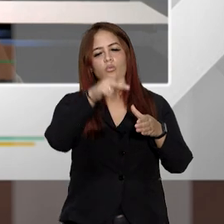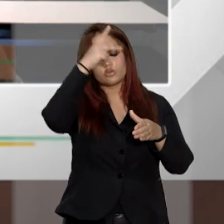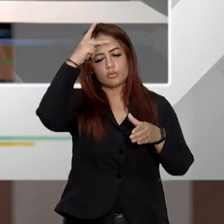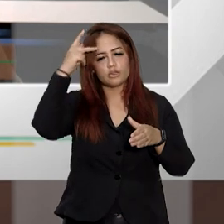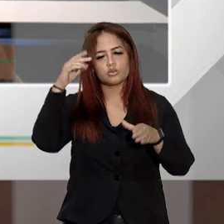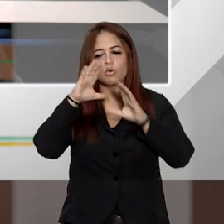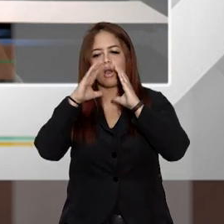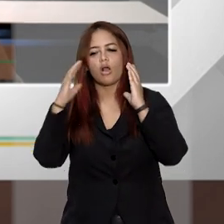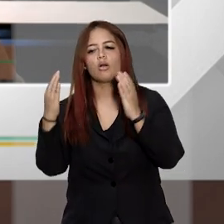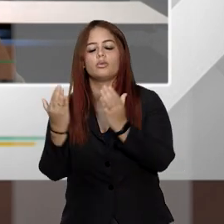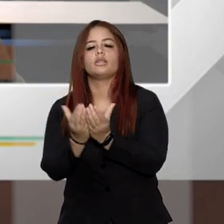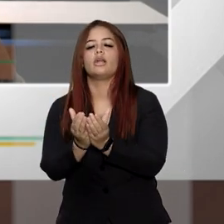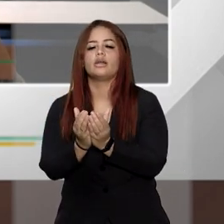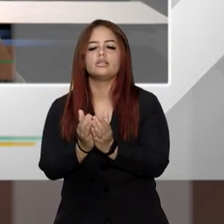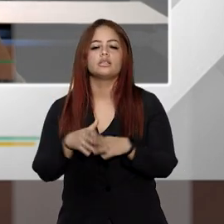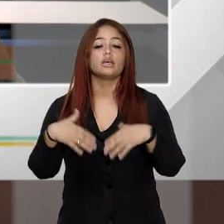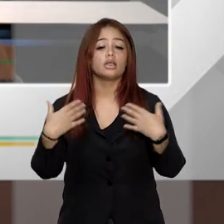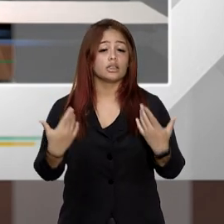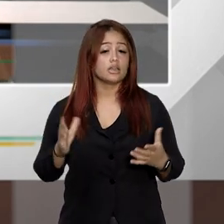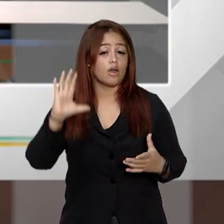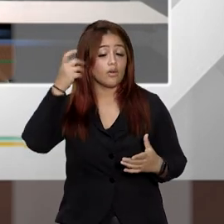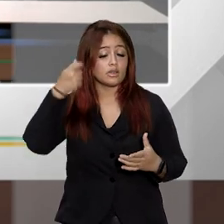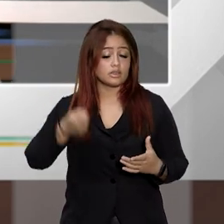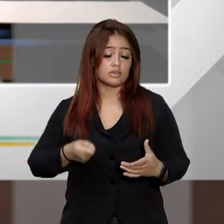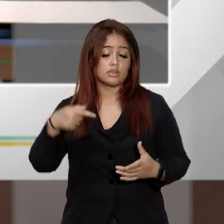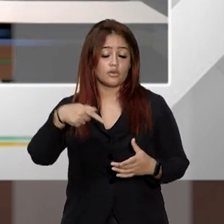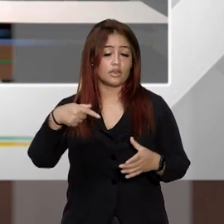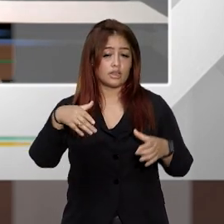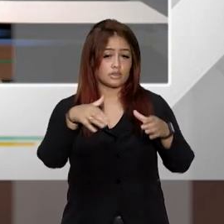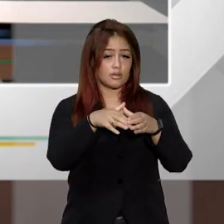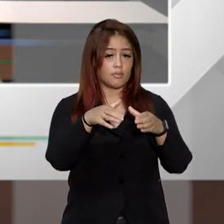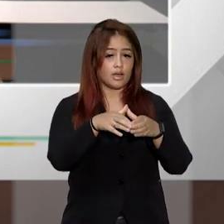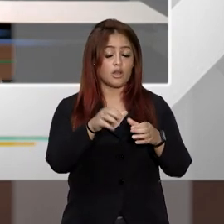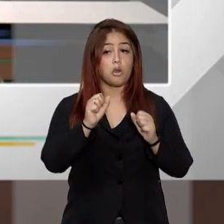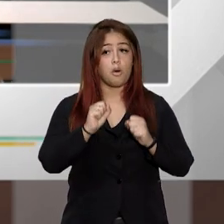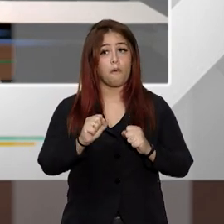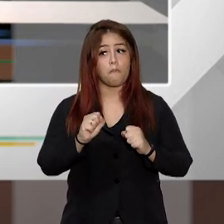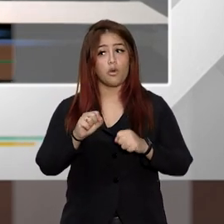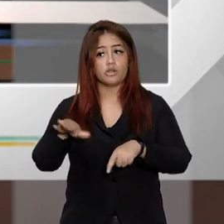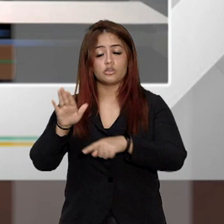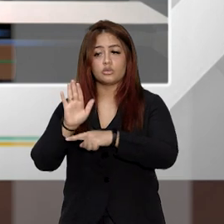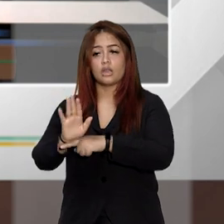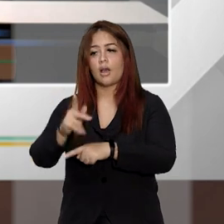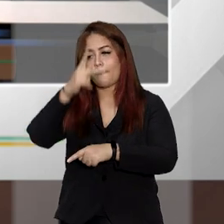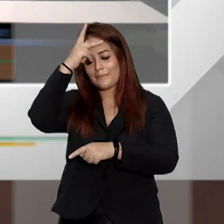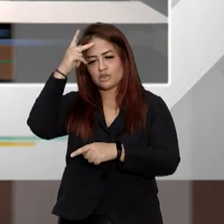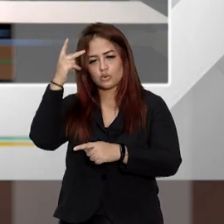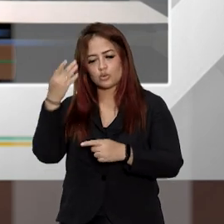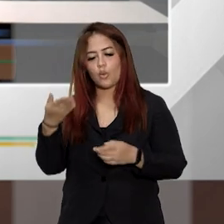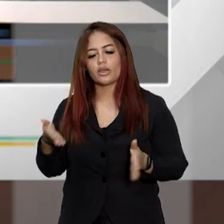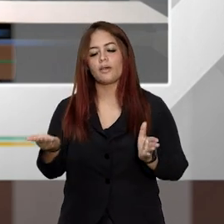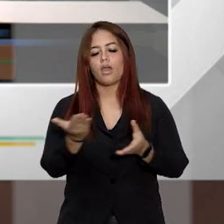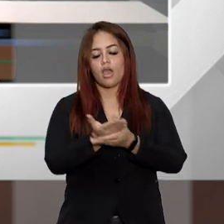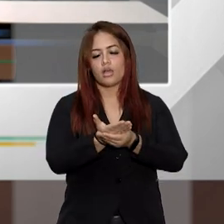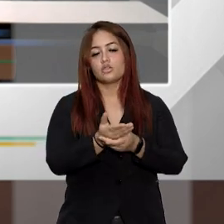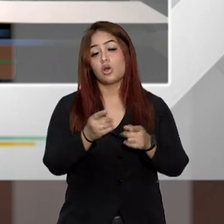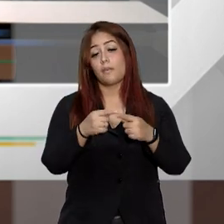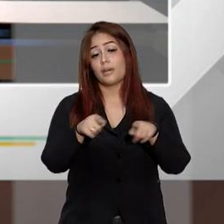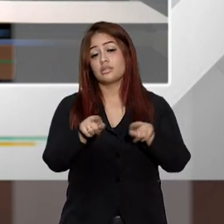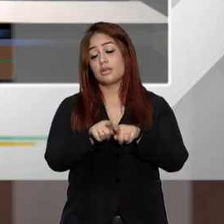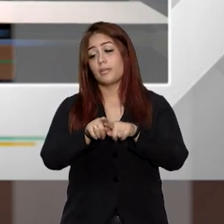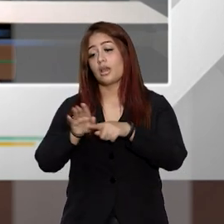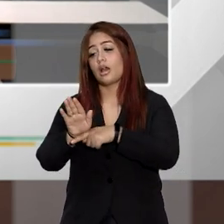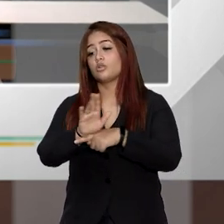coletividade. Então, a decisão dessa ação coletiva ela pode afetar não só os indivíduos envolvidos, mas